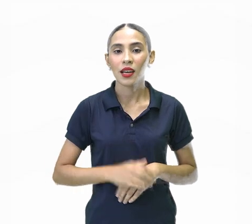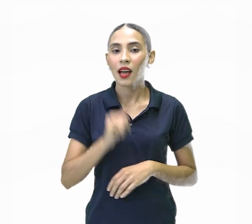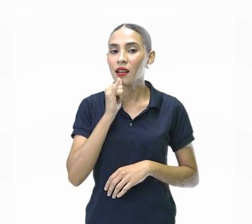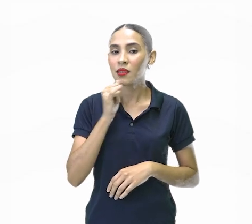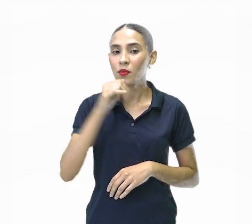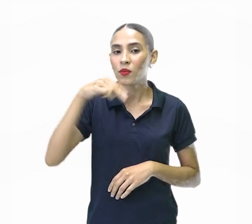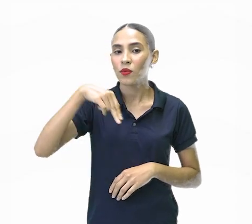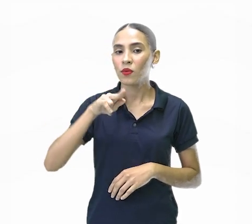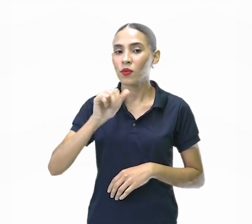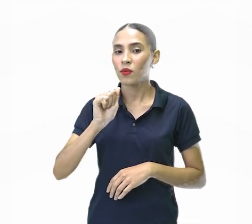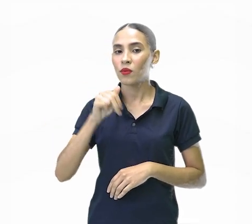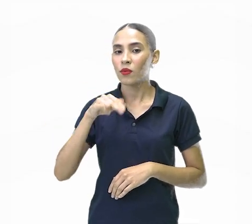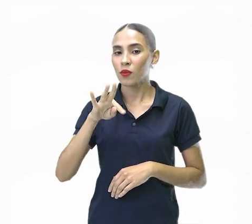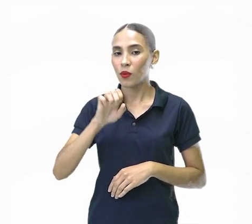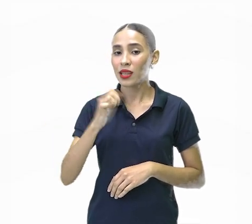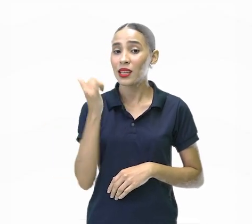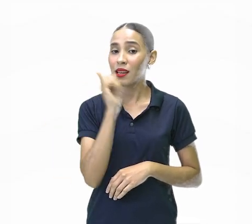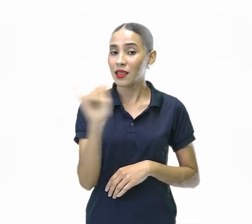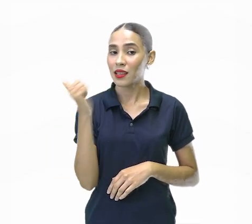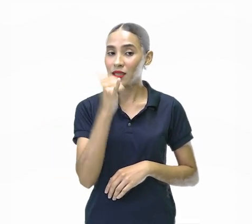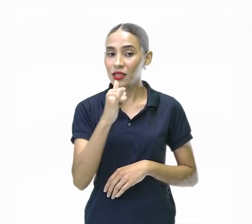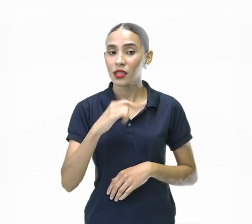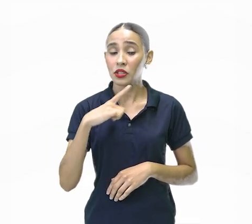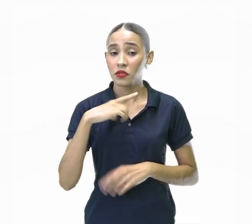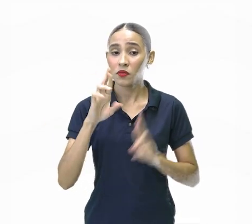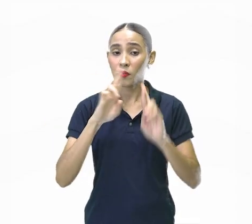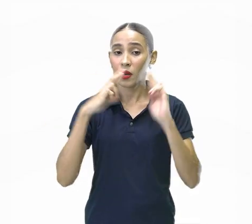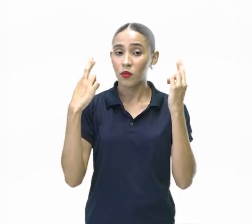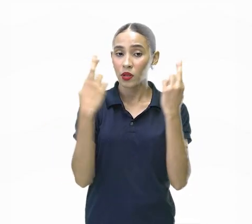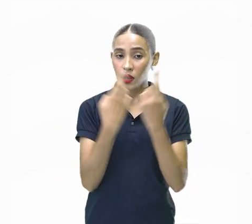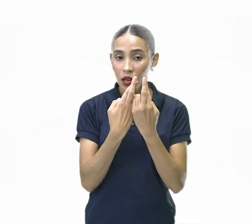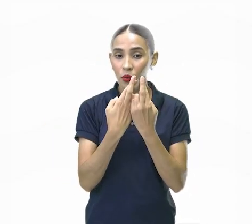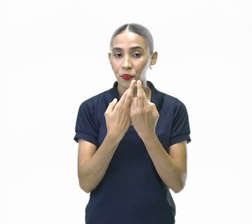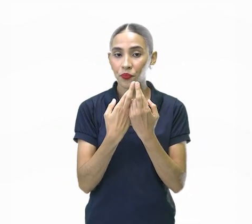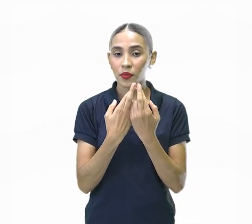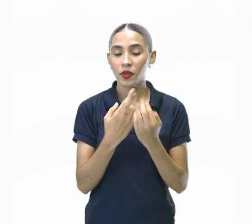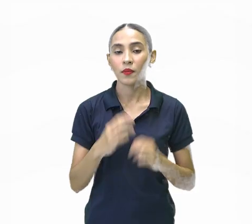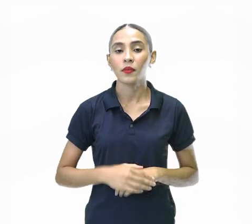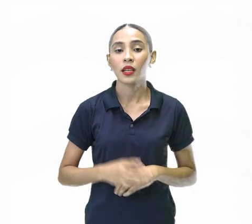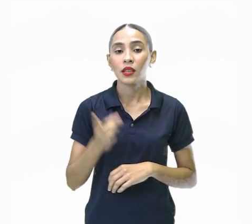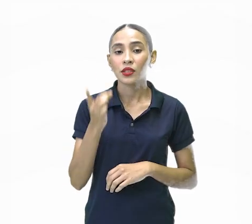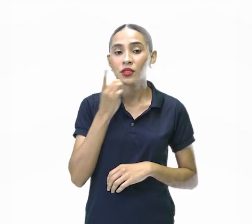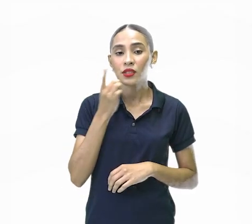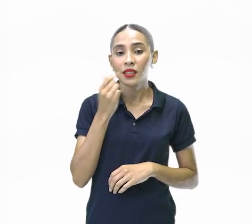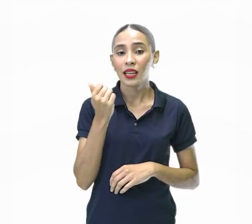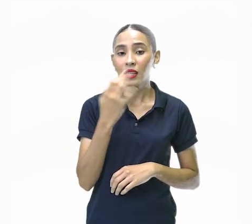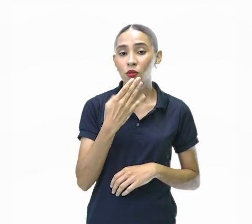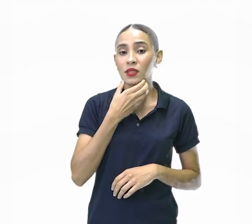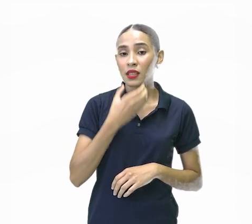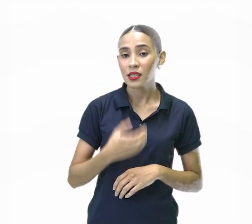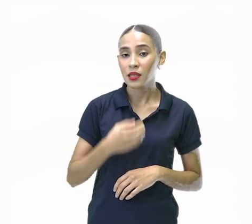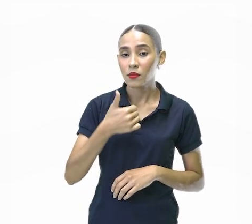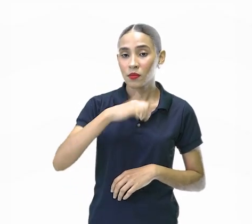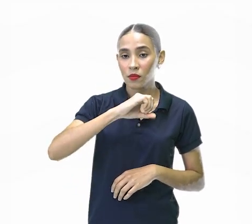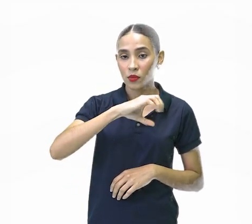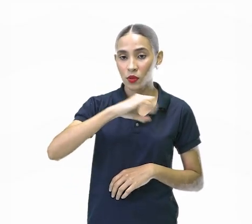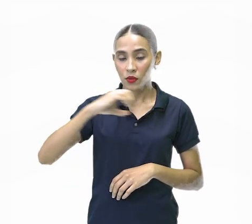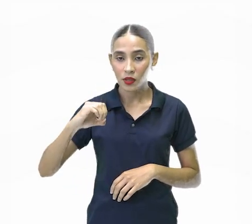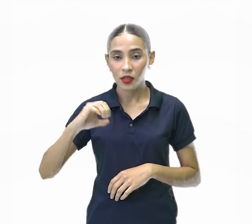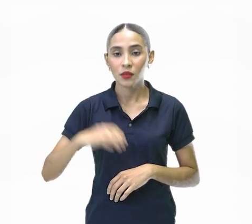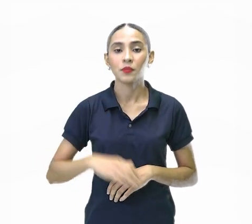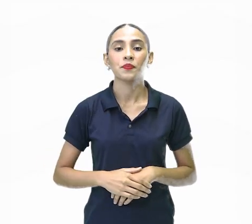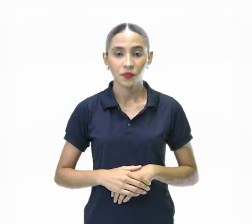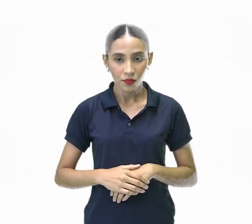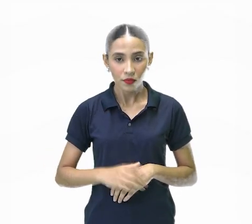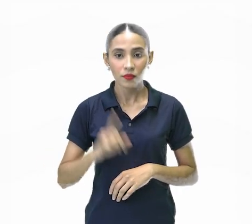energia. Tiveram uma reunião, nessa reunião, em 1900. Na reunião de 14